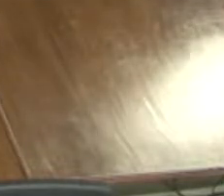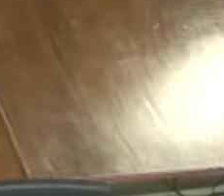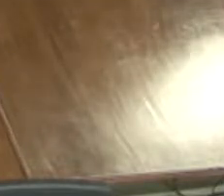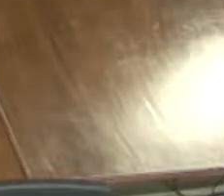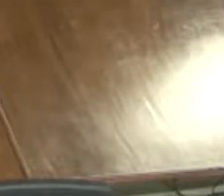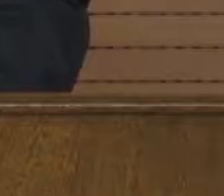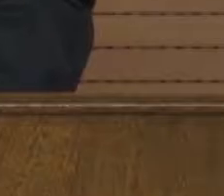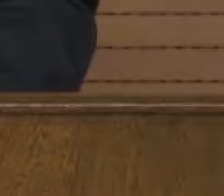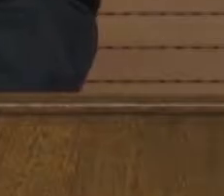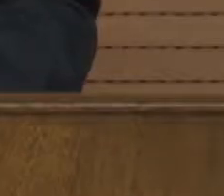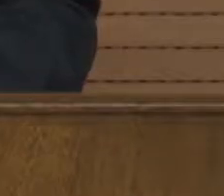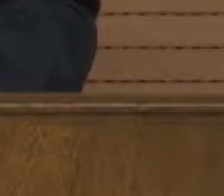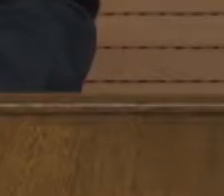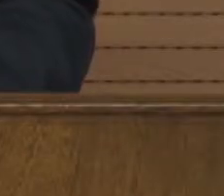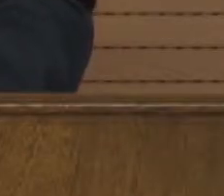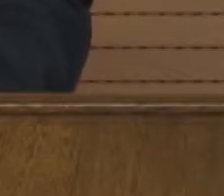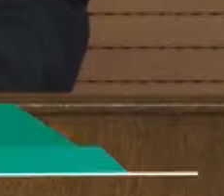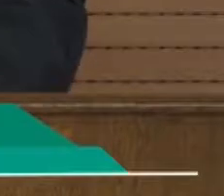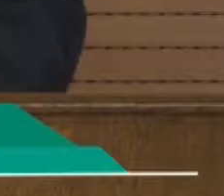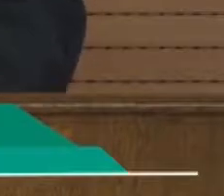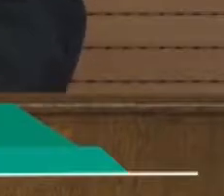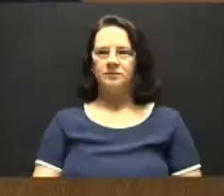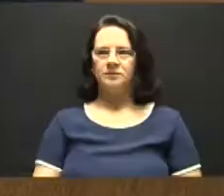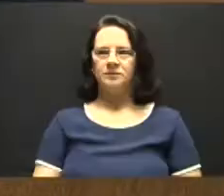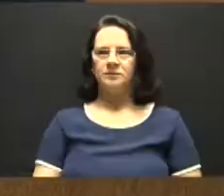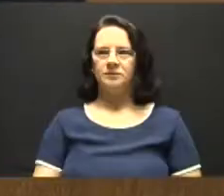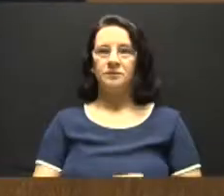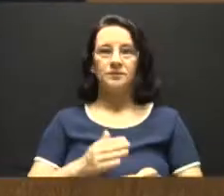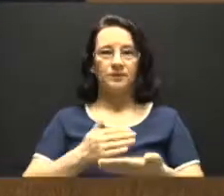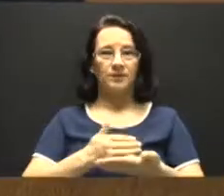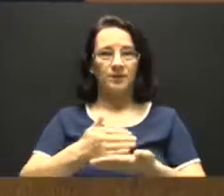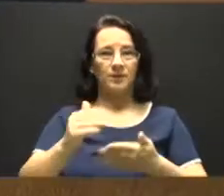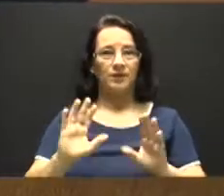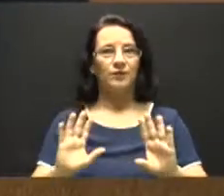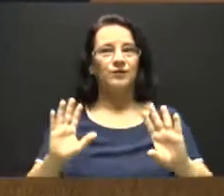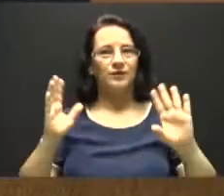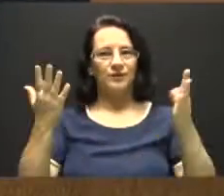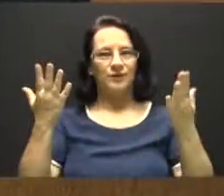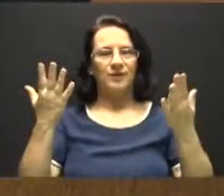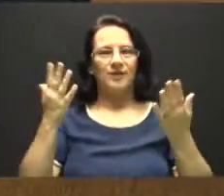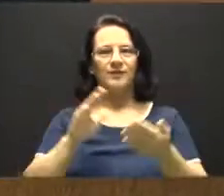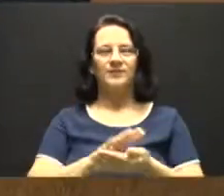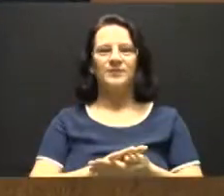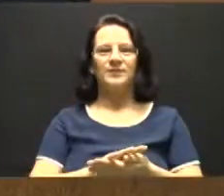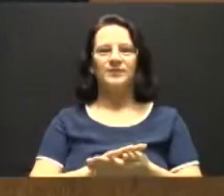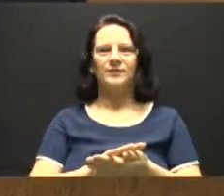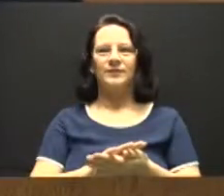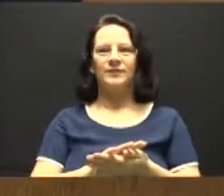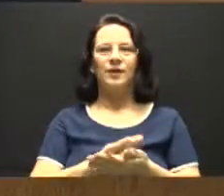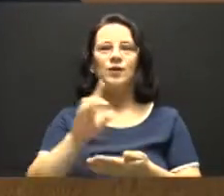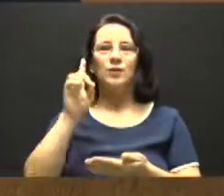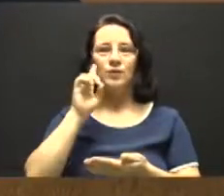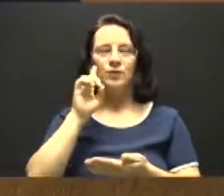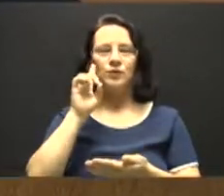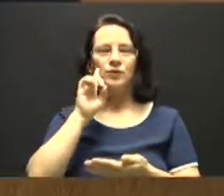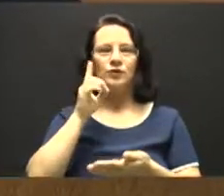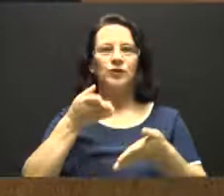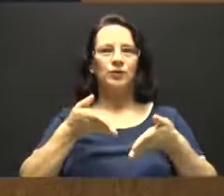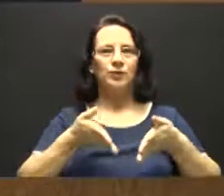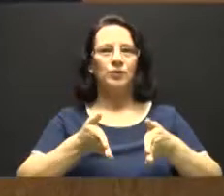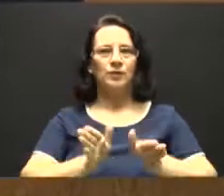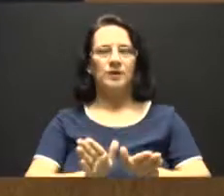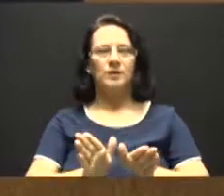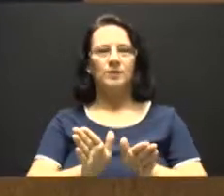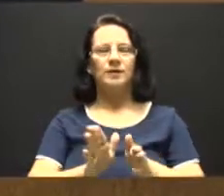nome de deus e da lei declara aberta presente o presente ato solene em homenagem ao dia na situação o